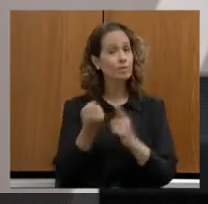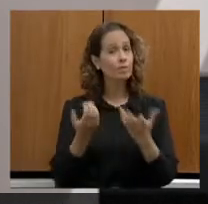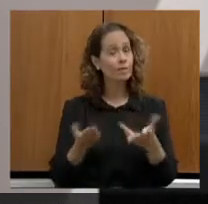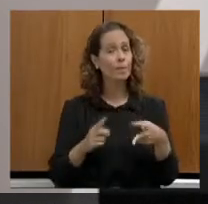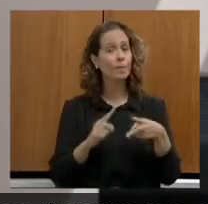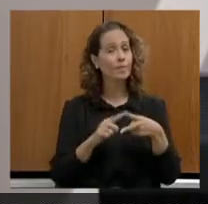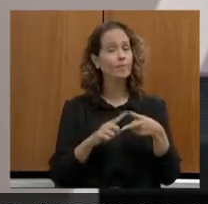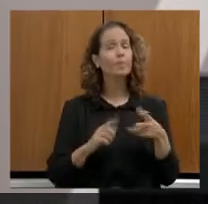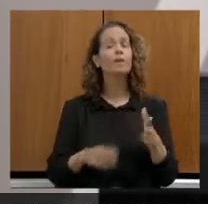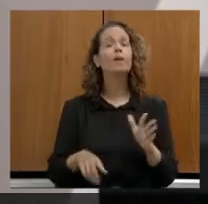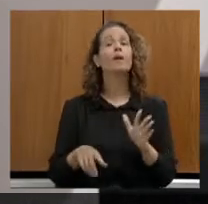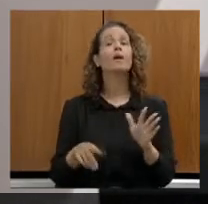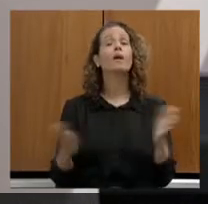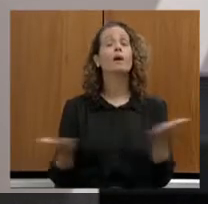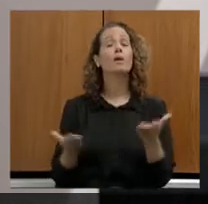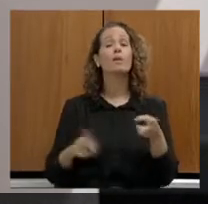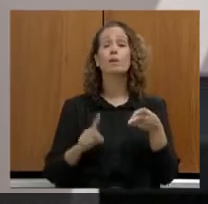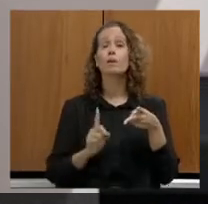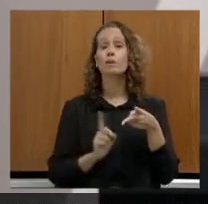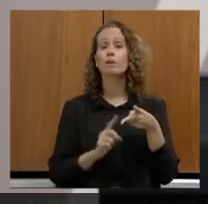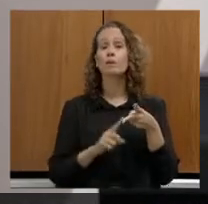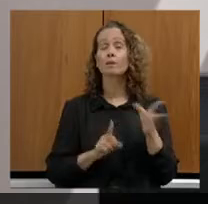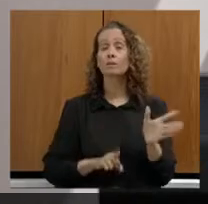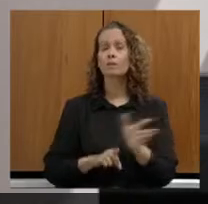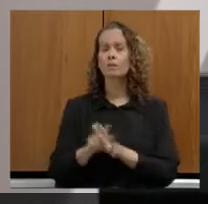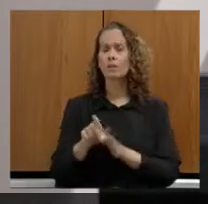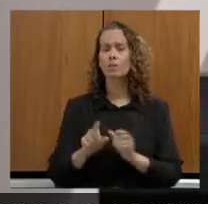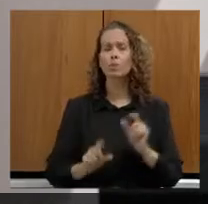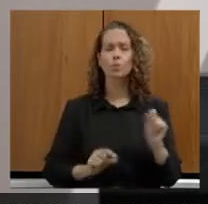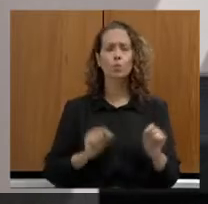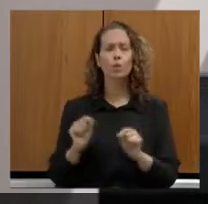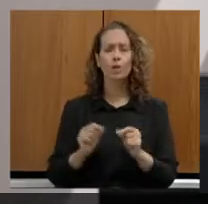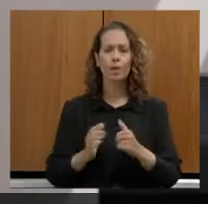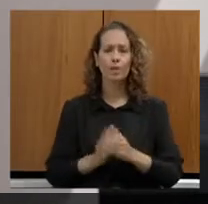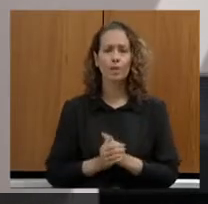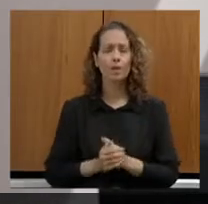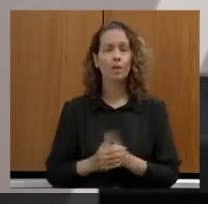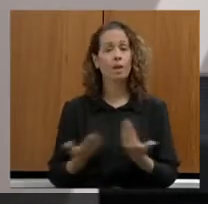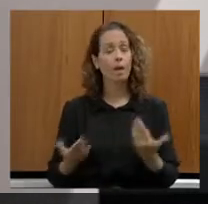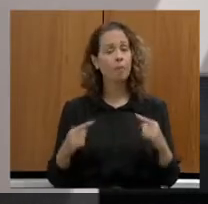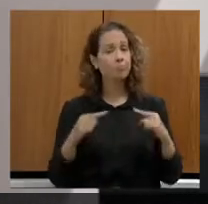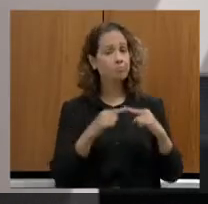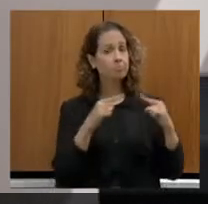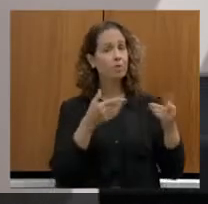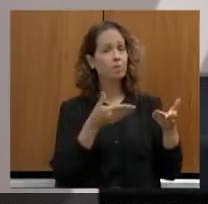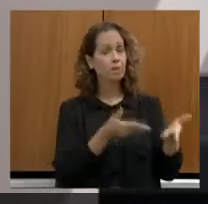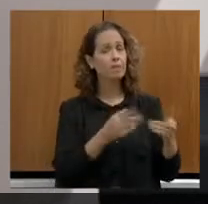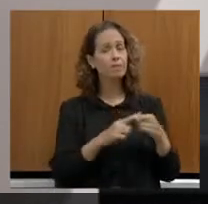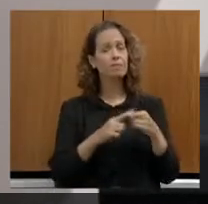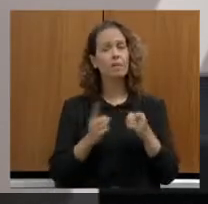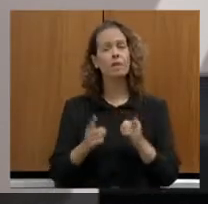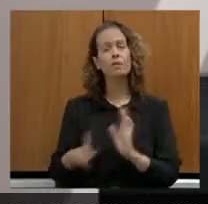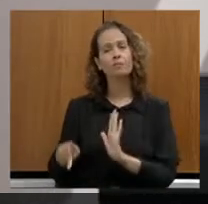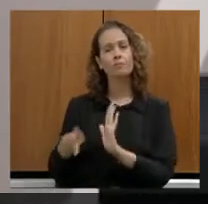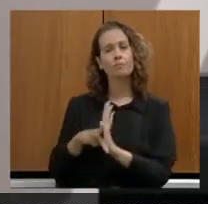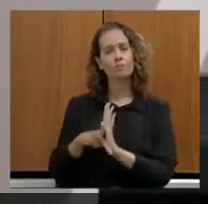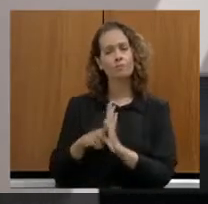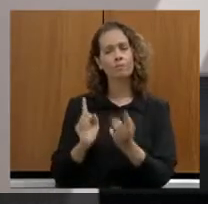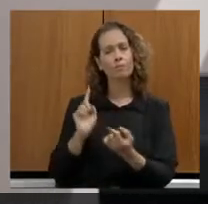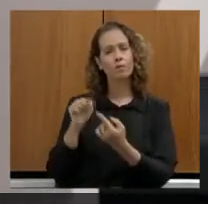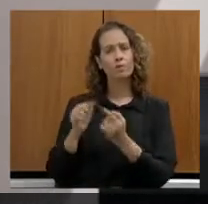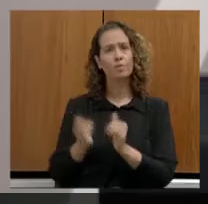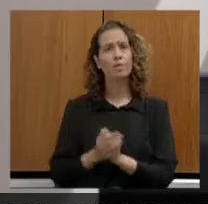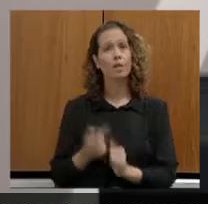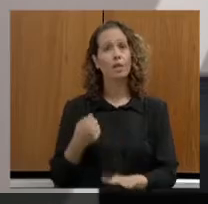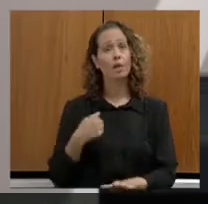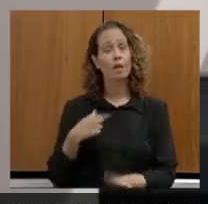é uma questão a segunda Ela não ela tenha por relaciona com essa mas é mais específica eu